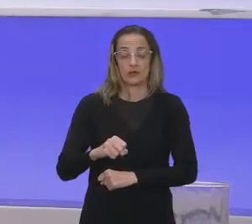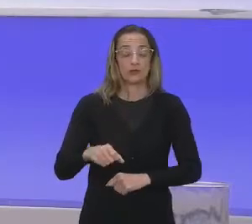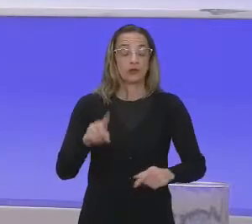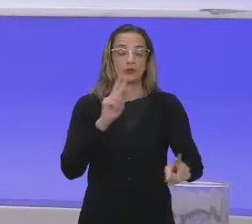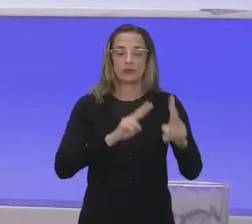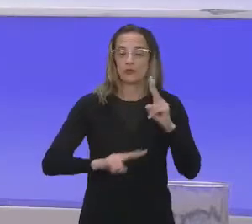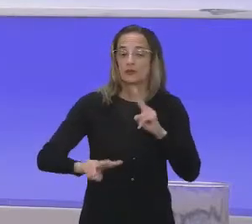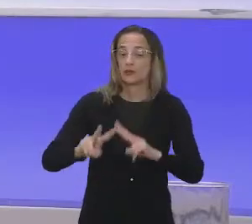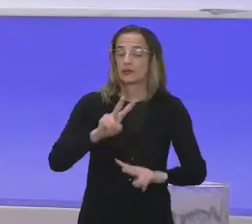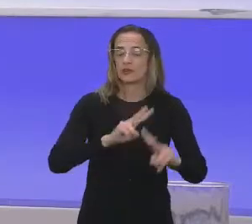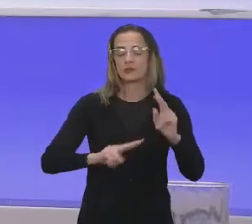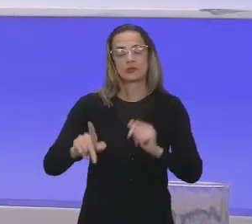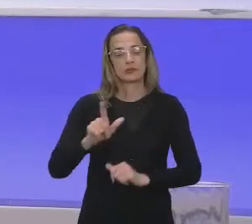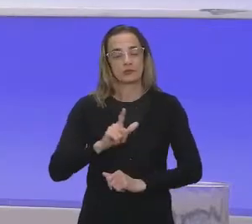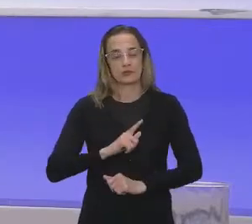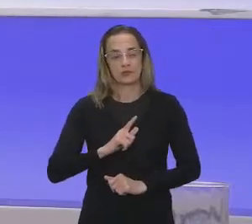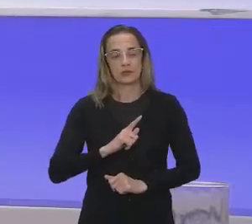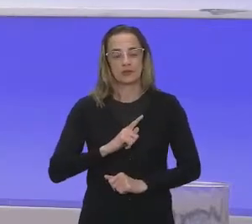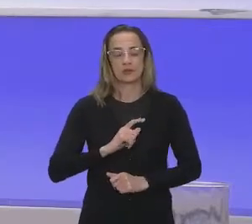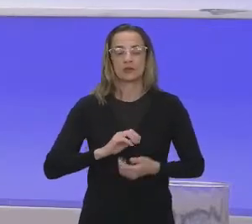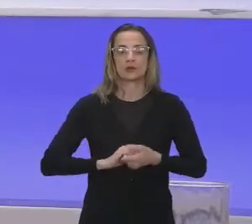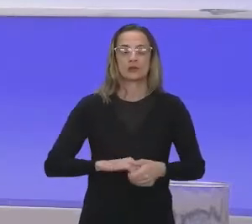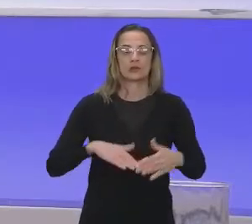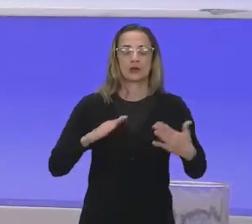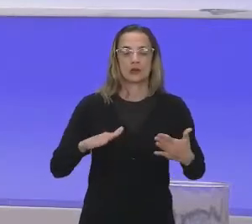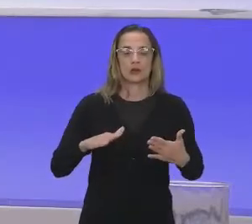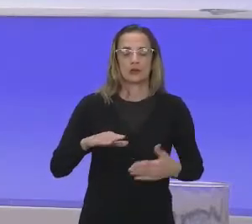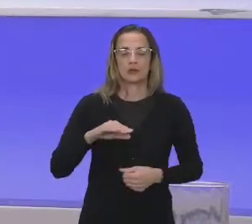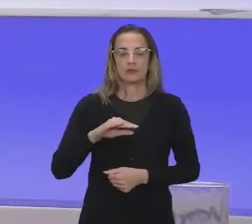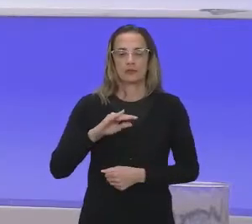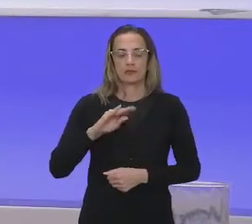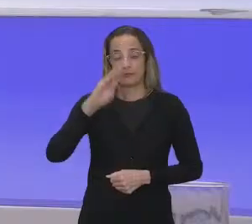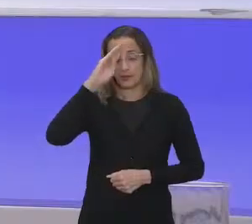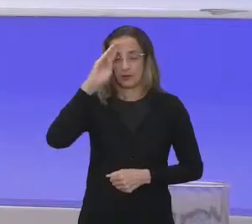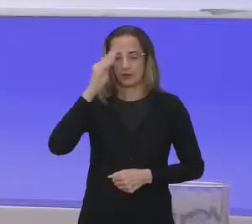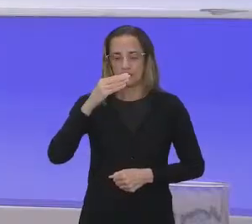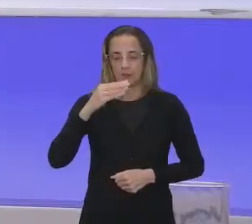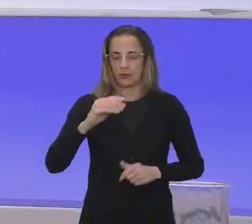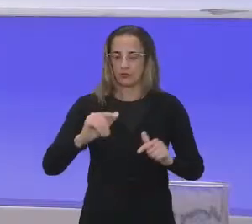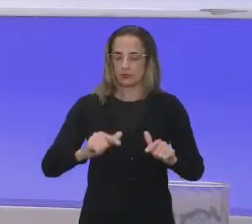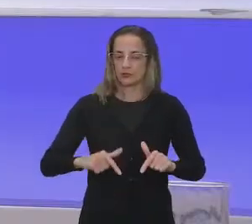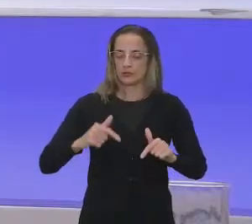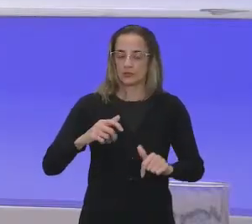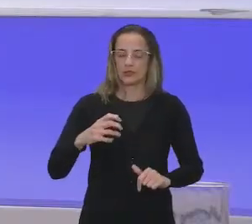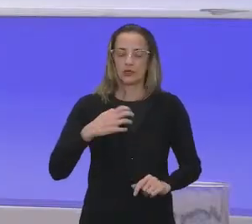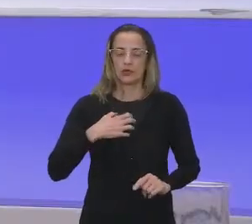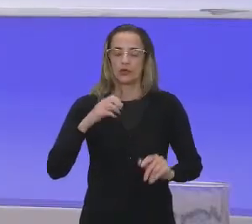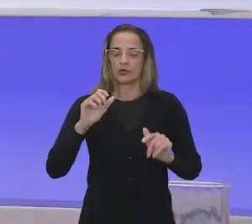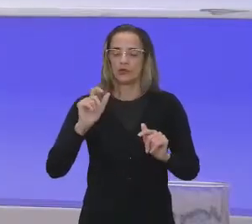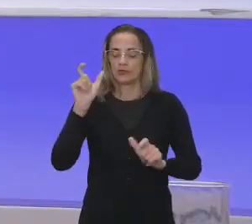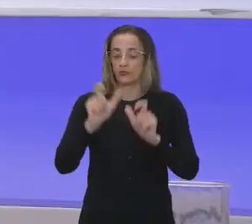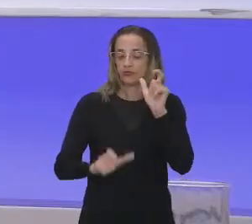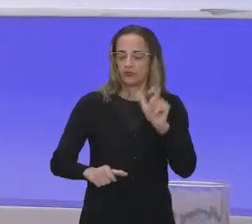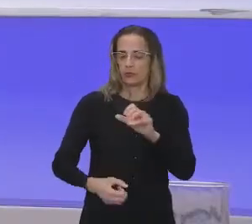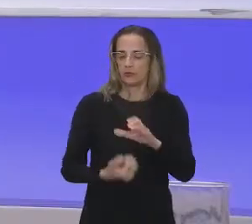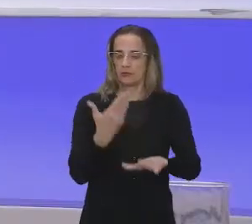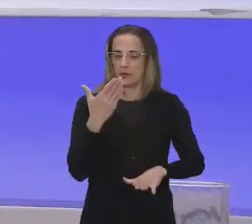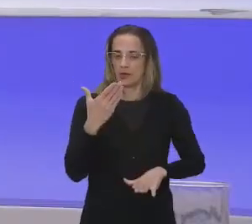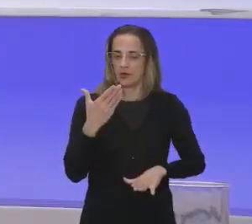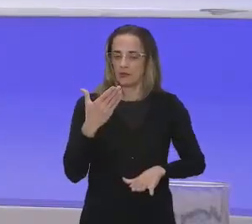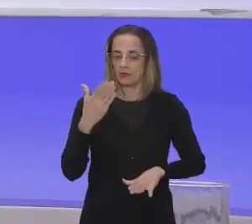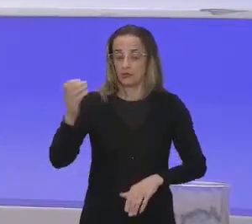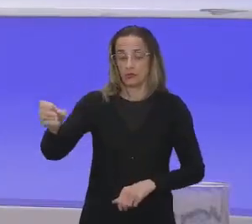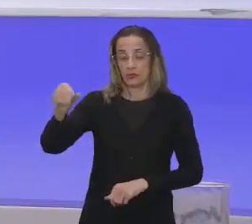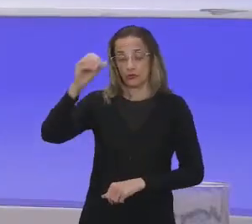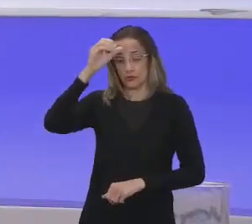temos. A principal maneira de poder formar cidadãos conscientes e que consiga desenvolver